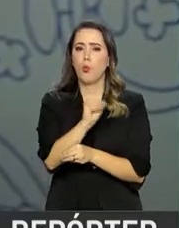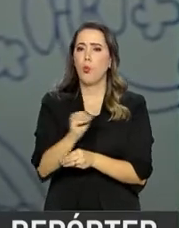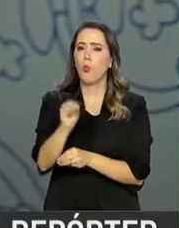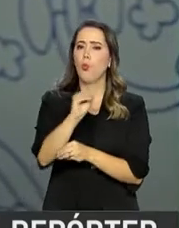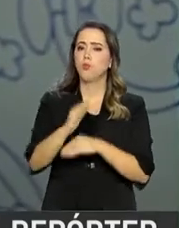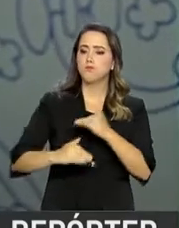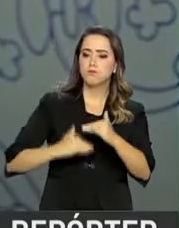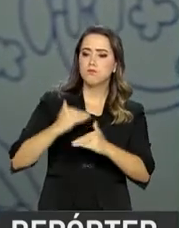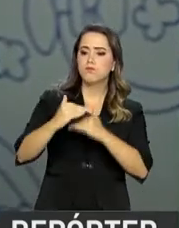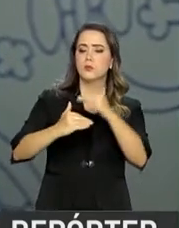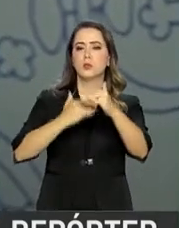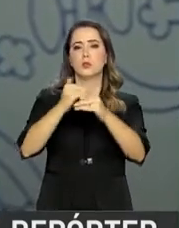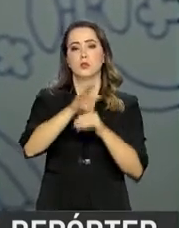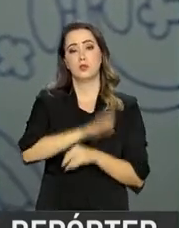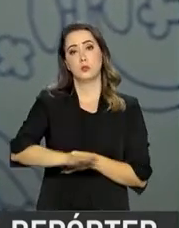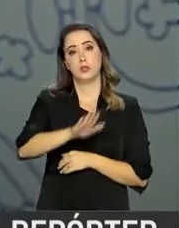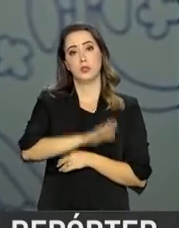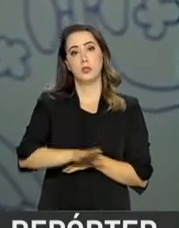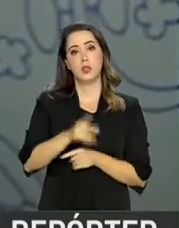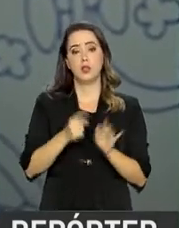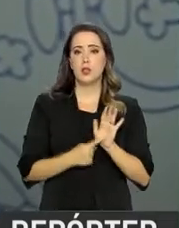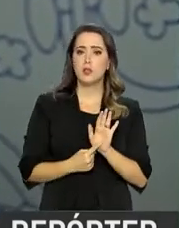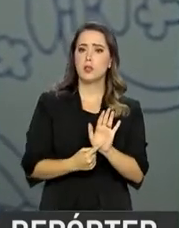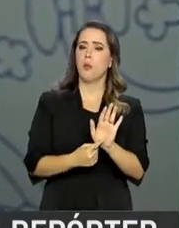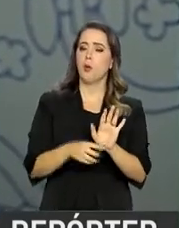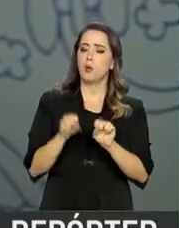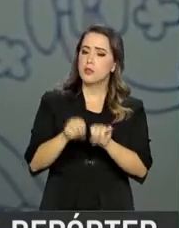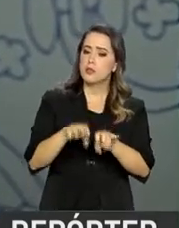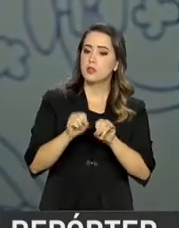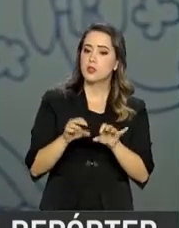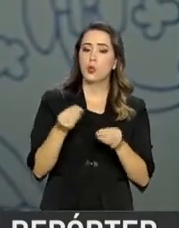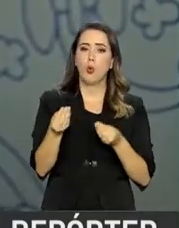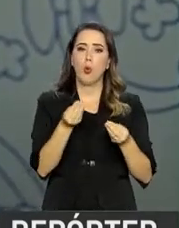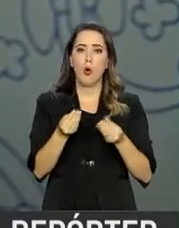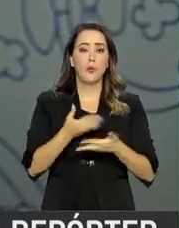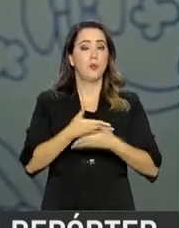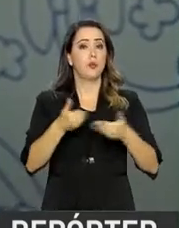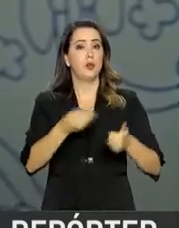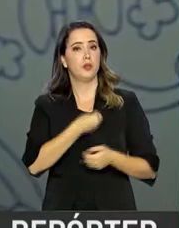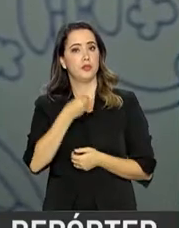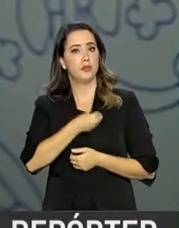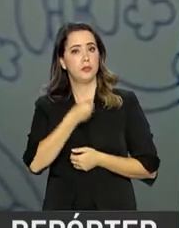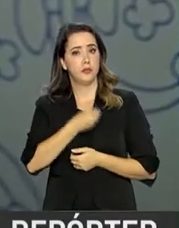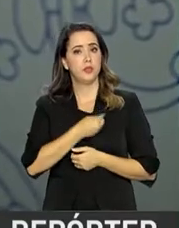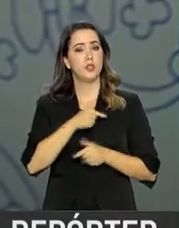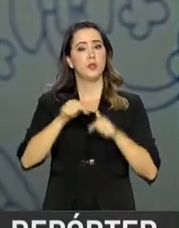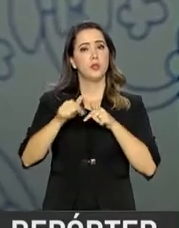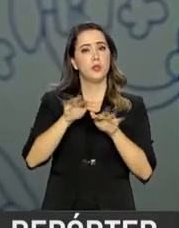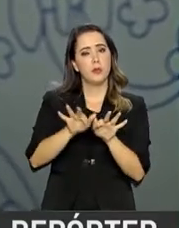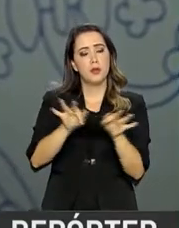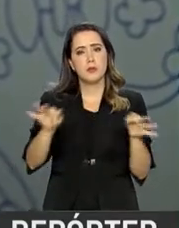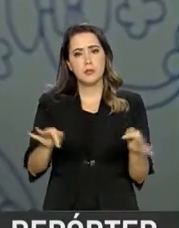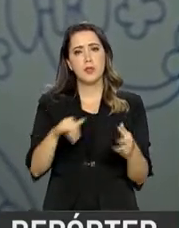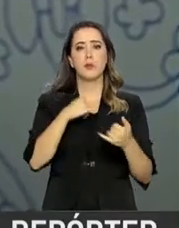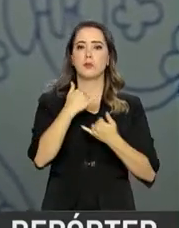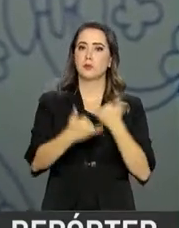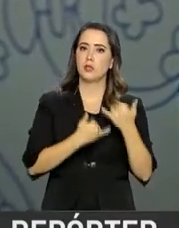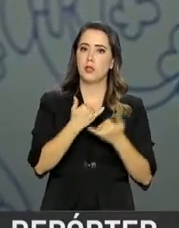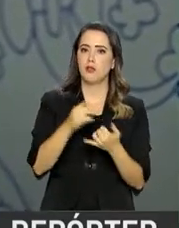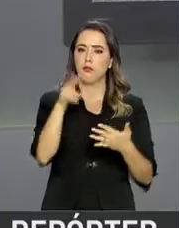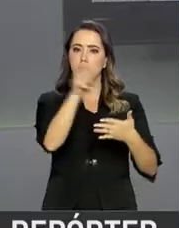mostram aos pais a melhor maneira de estimular os seus filhos a partir de atos simples como brincadeiras